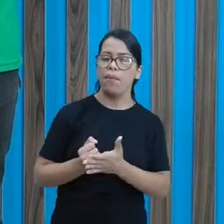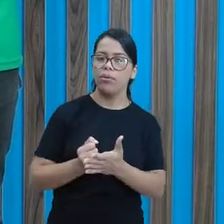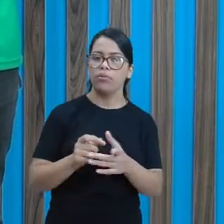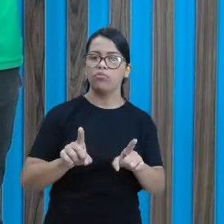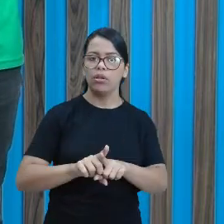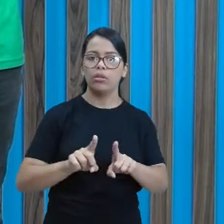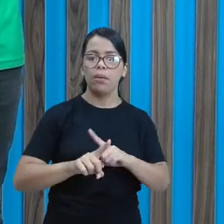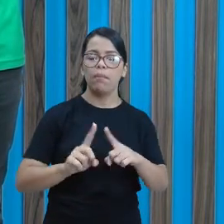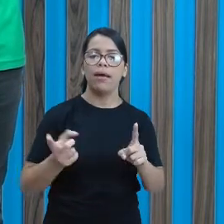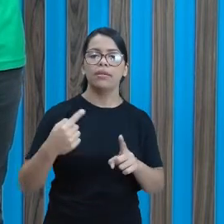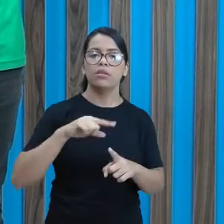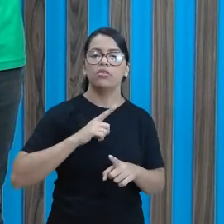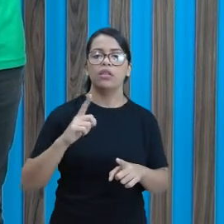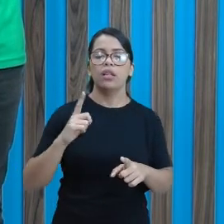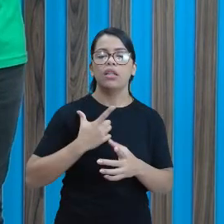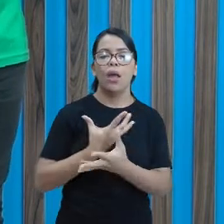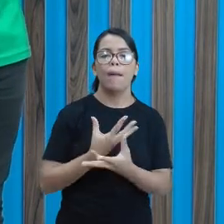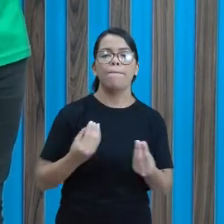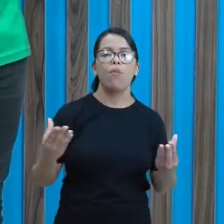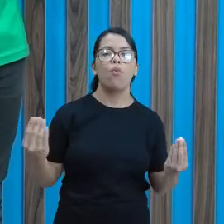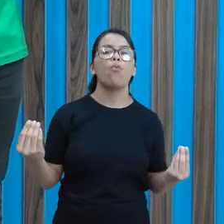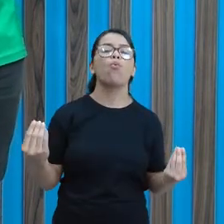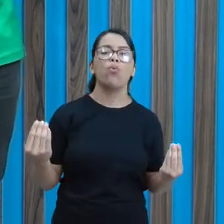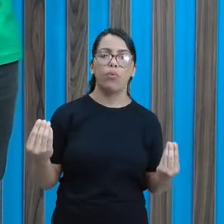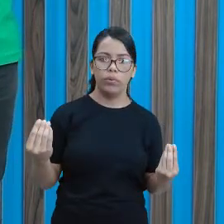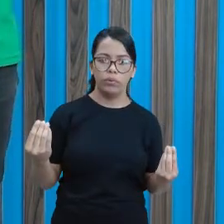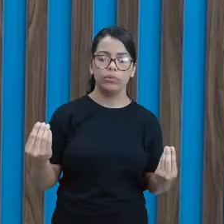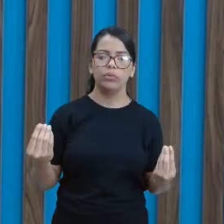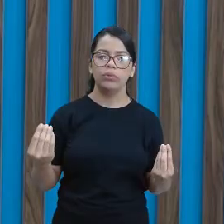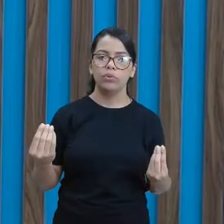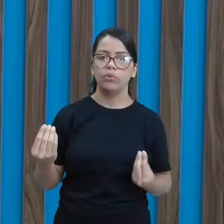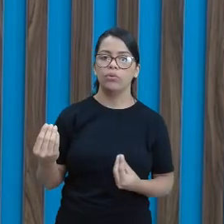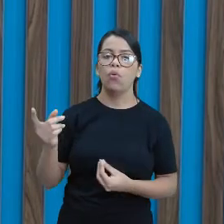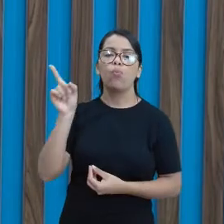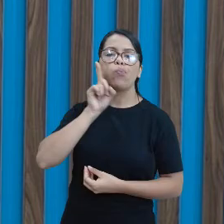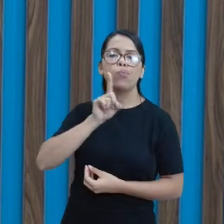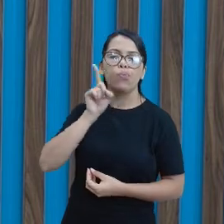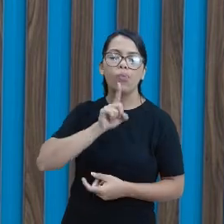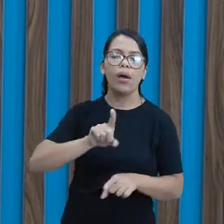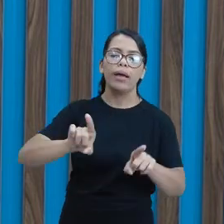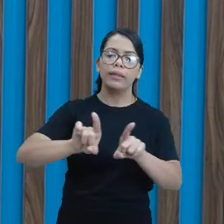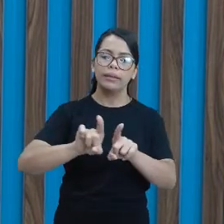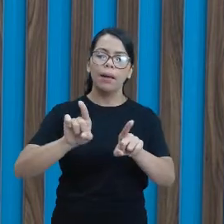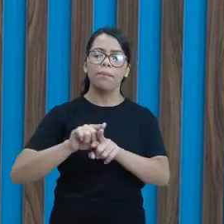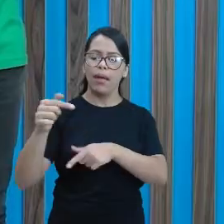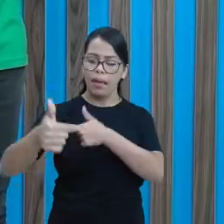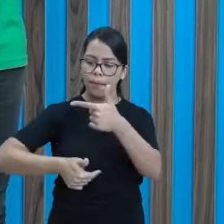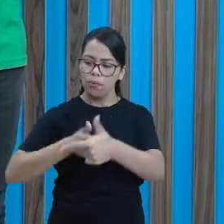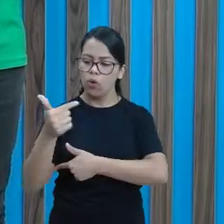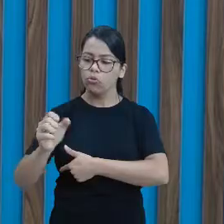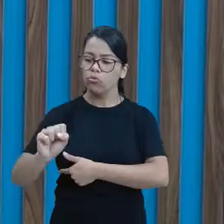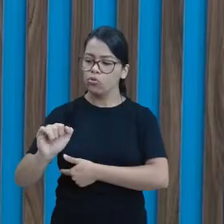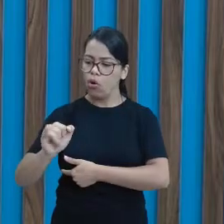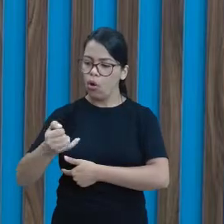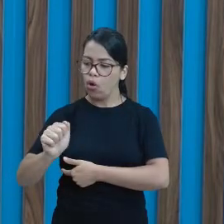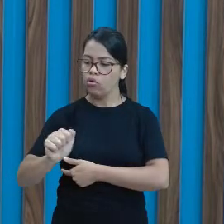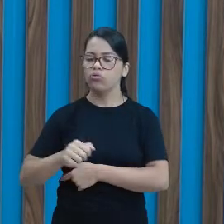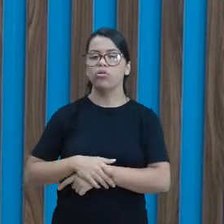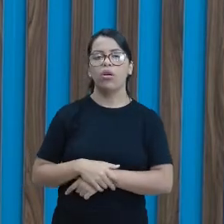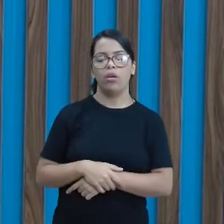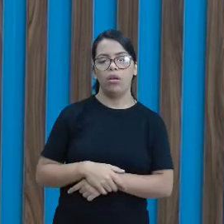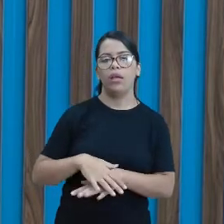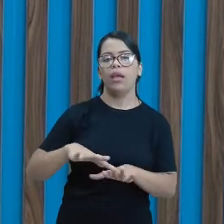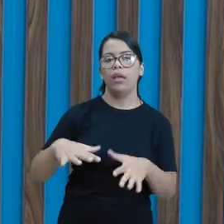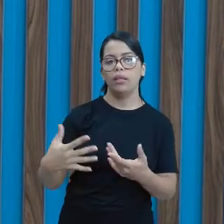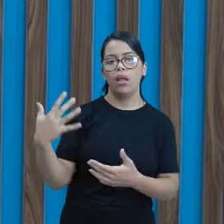Mas temos grandes concorrentes. Os Estados Unidos também planta soja. Sim. Nós plantamos laranja, lá eles também plantam laranja. México também, né? México